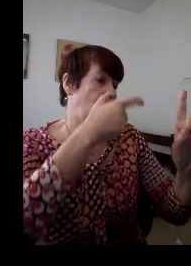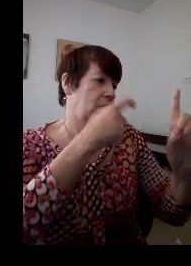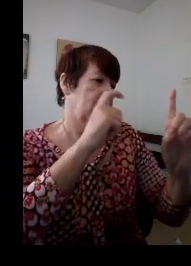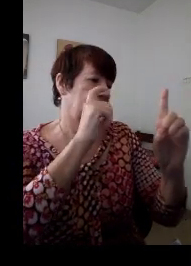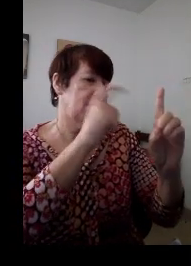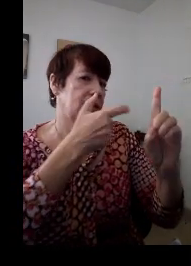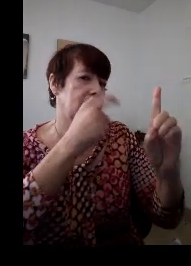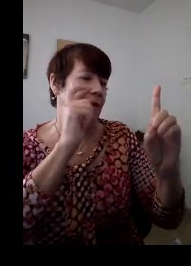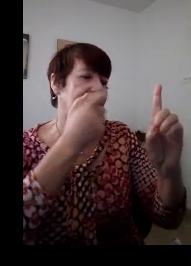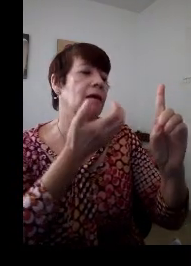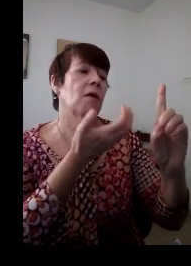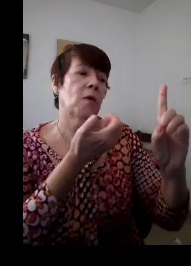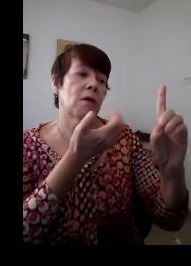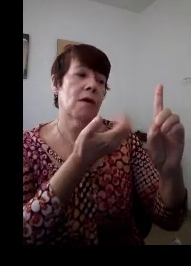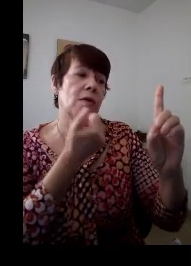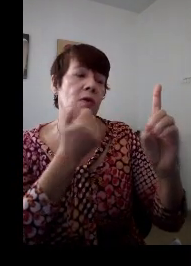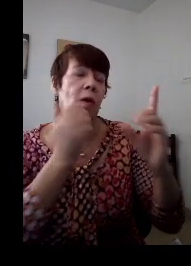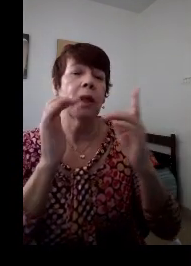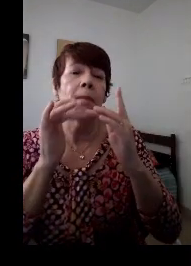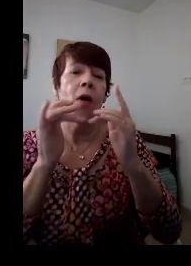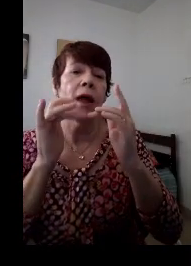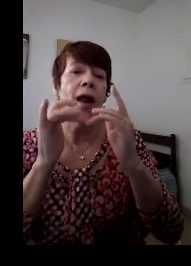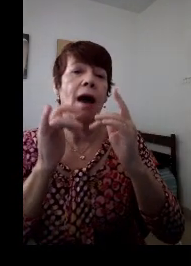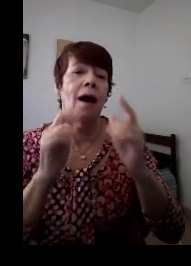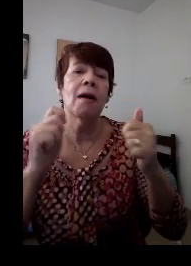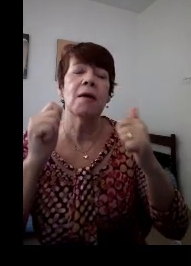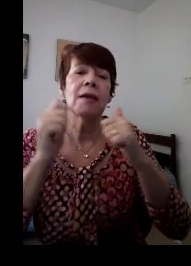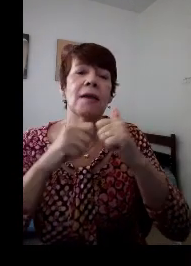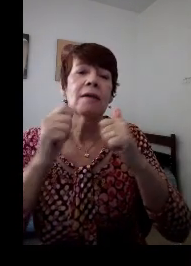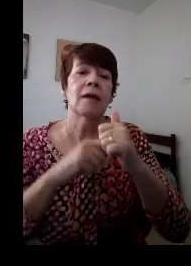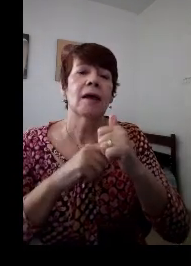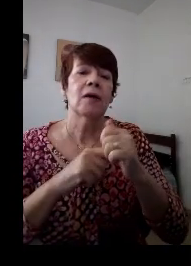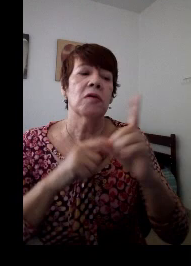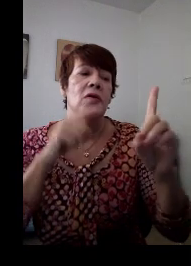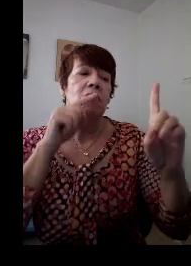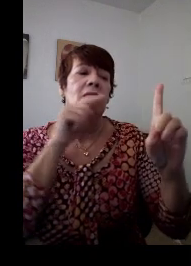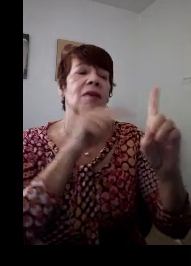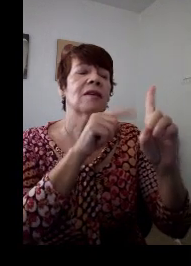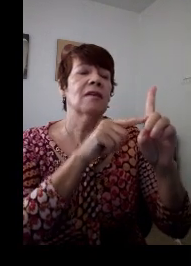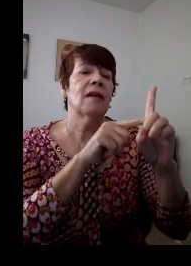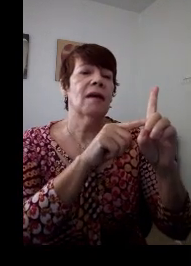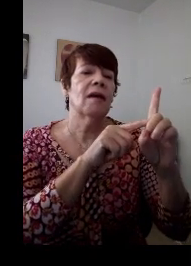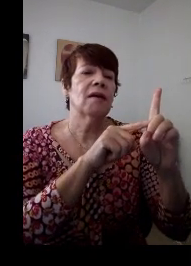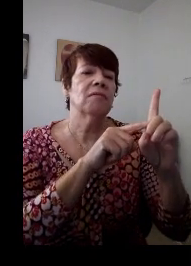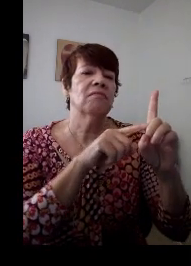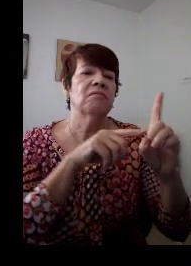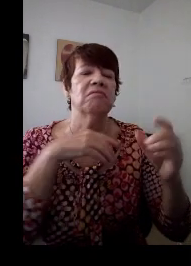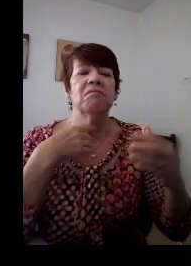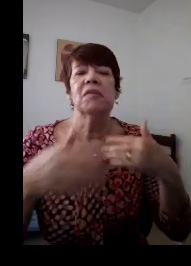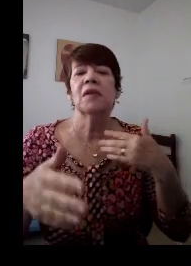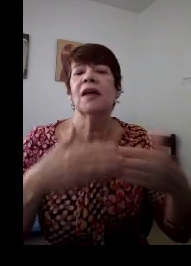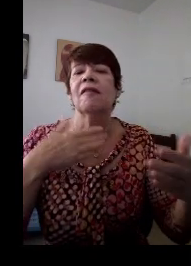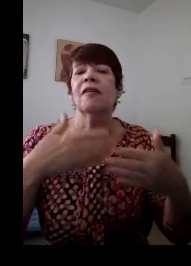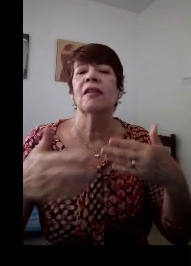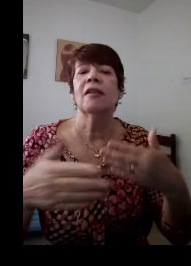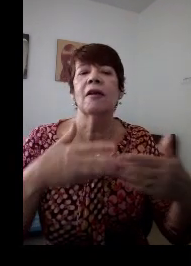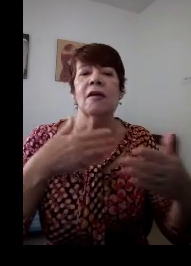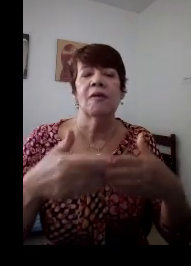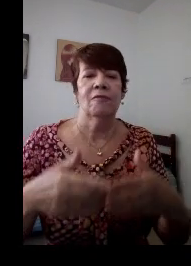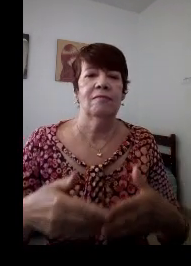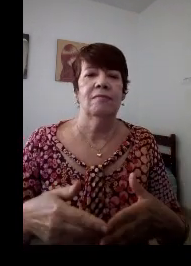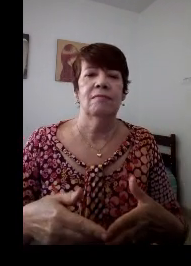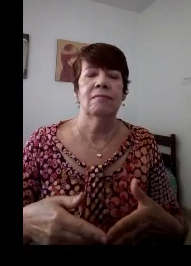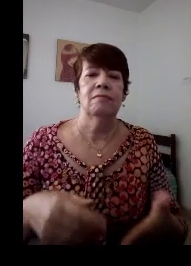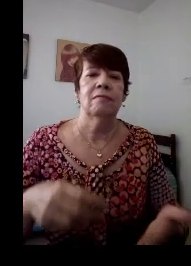Ela pensava, né? Mas ele não me dá confiança. José dava confiança para a mulher de